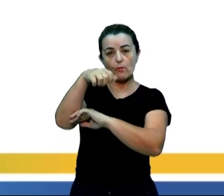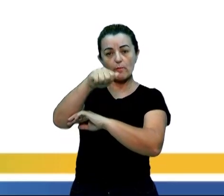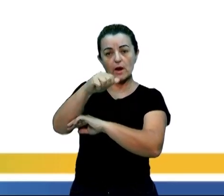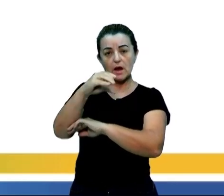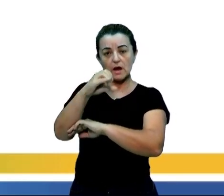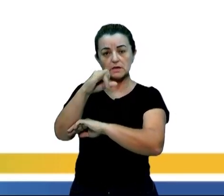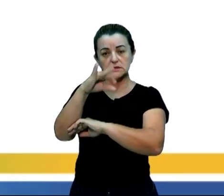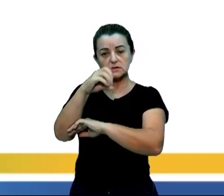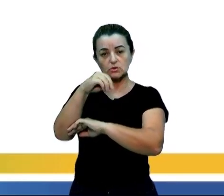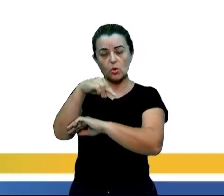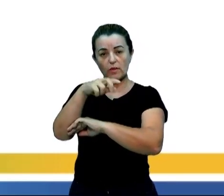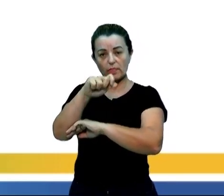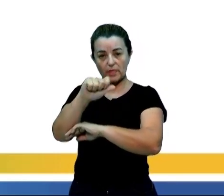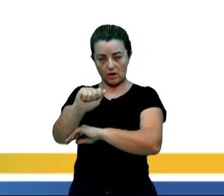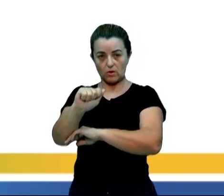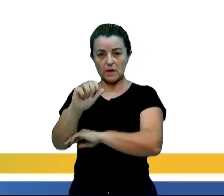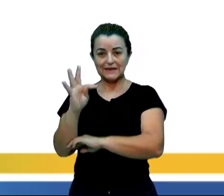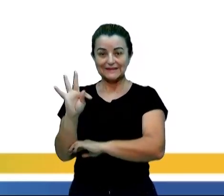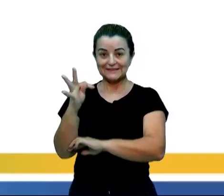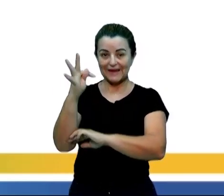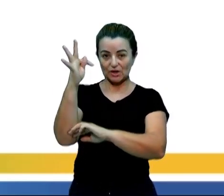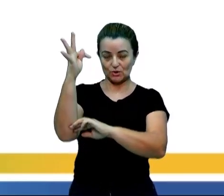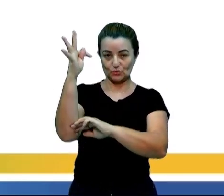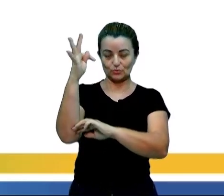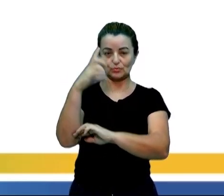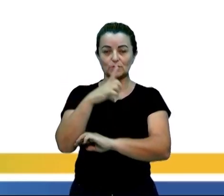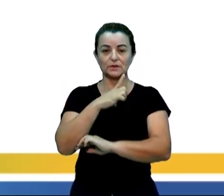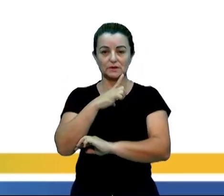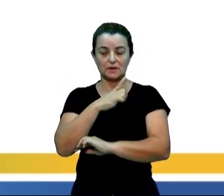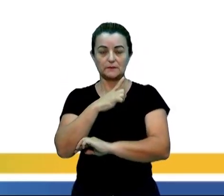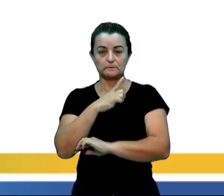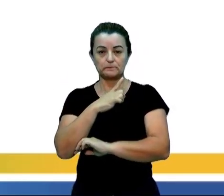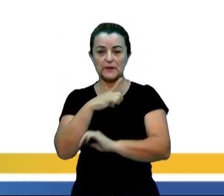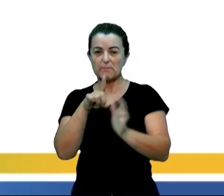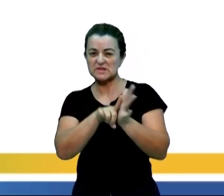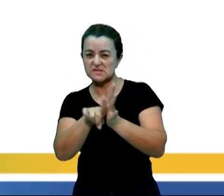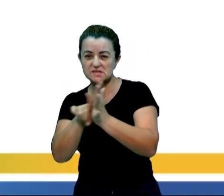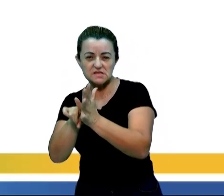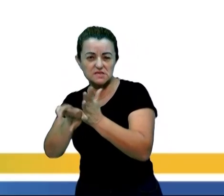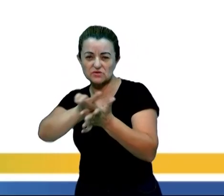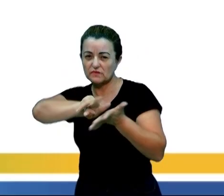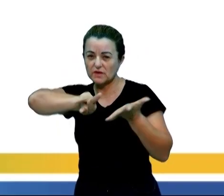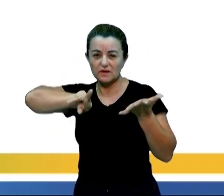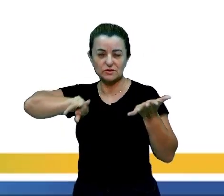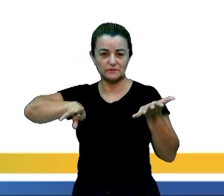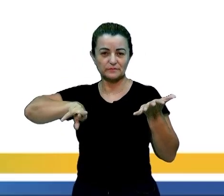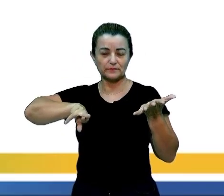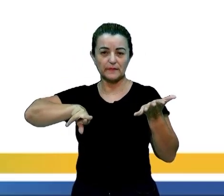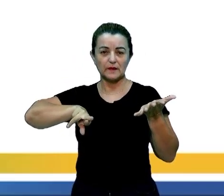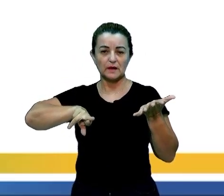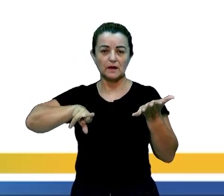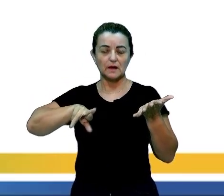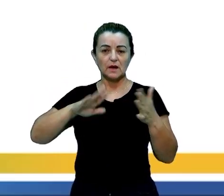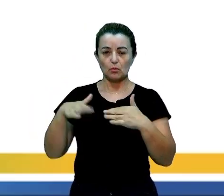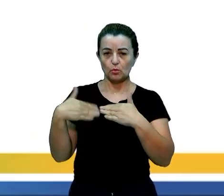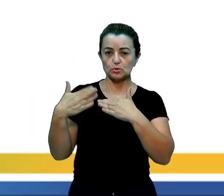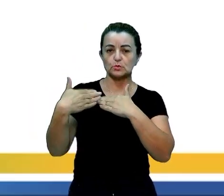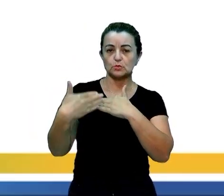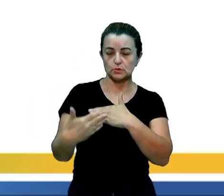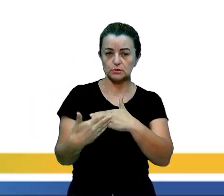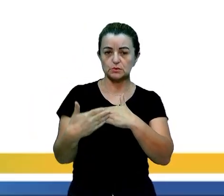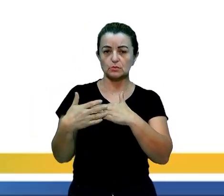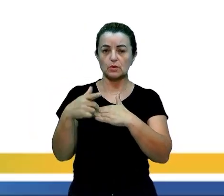a revolução técnico-científica. O que é que a gente tem a falar sobre isso? É a época em que a globalização